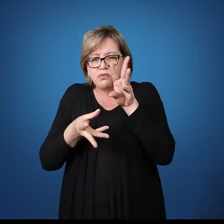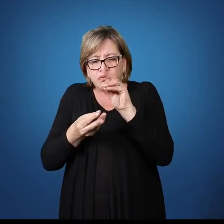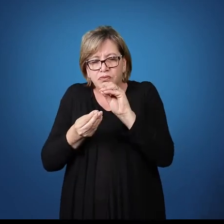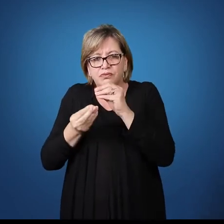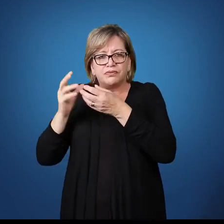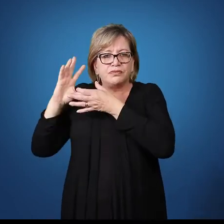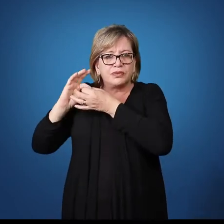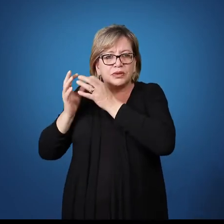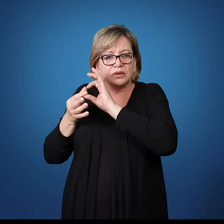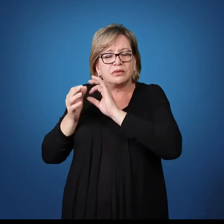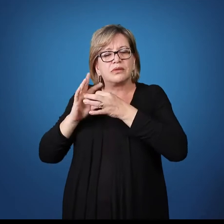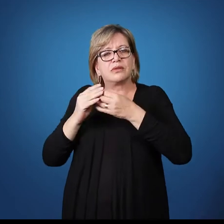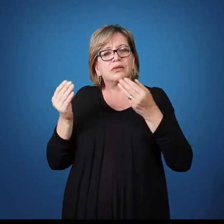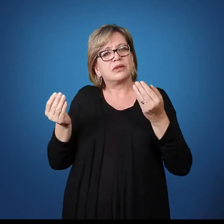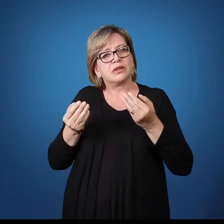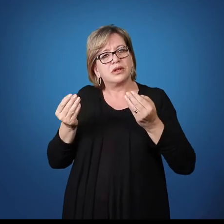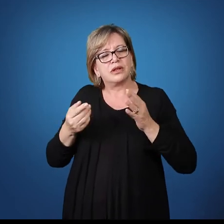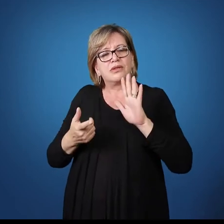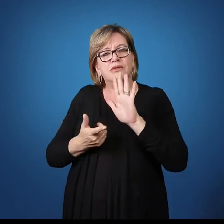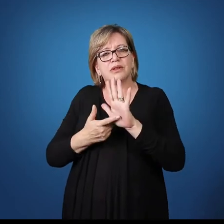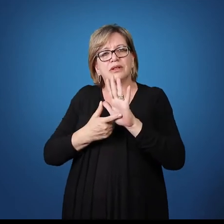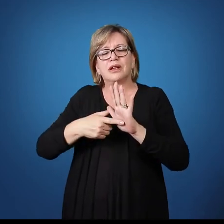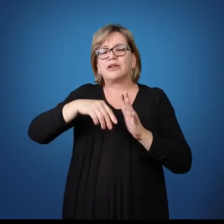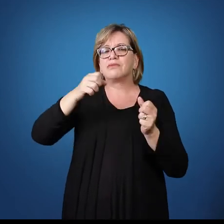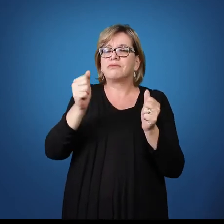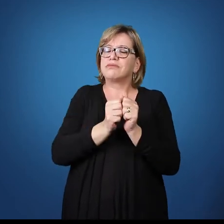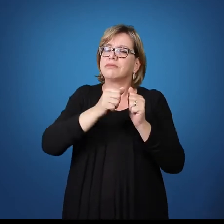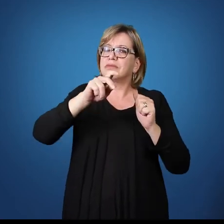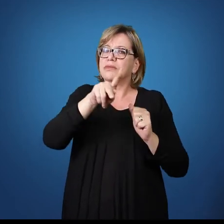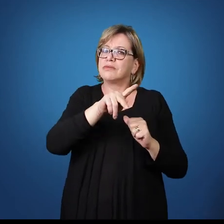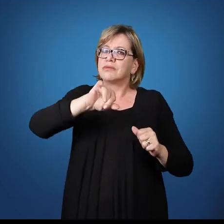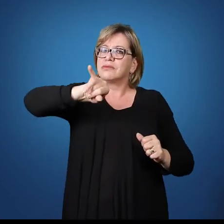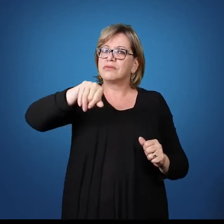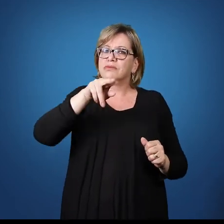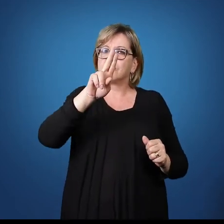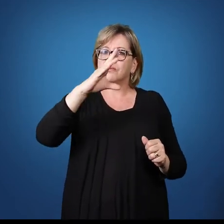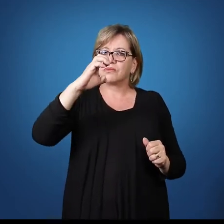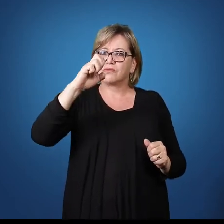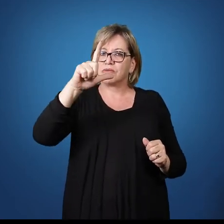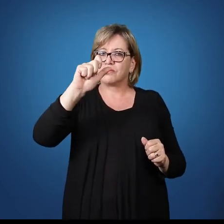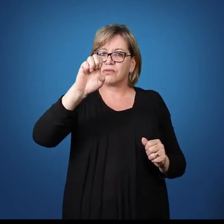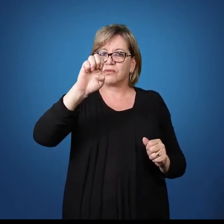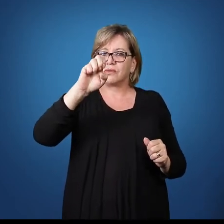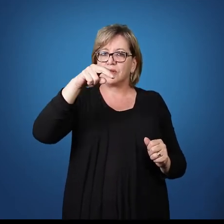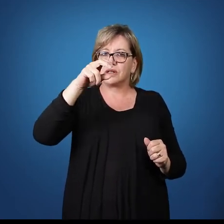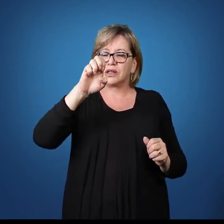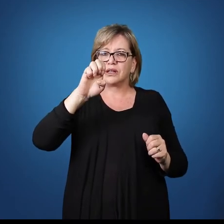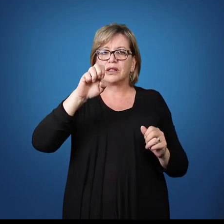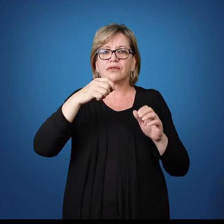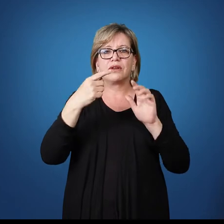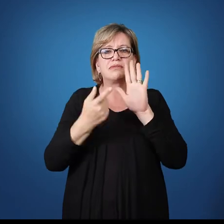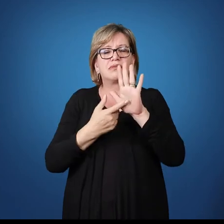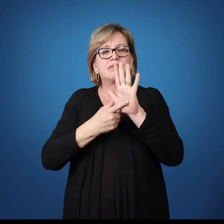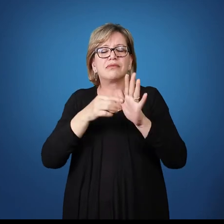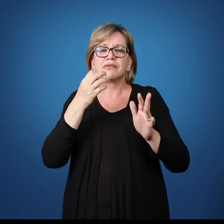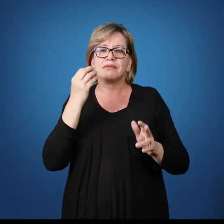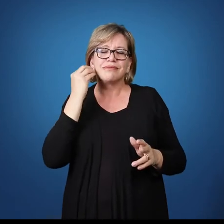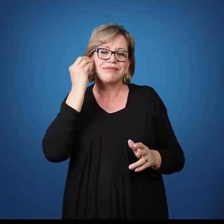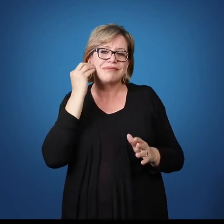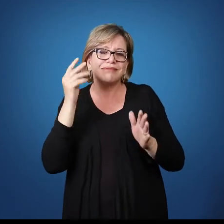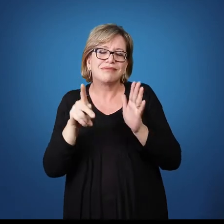nós passaremos agora à professora Juscelene, que trará suas experiências em relação à alfabetização.